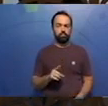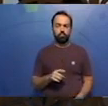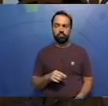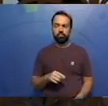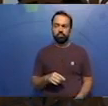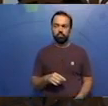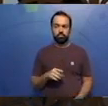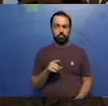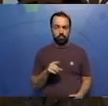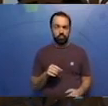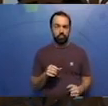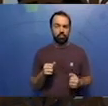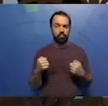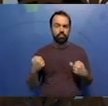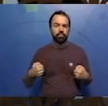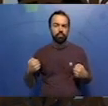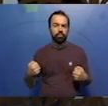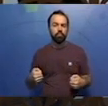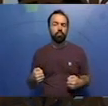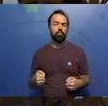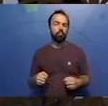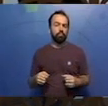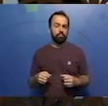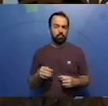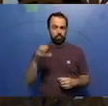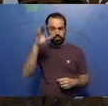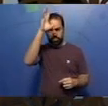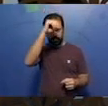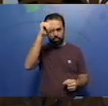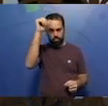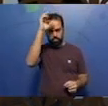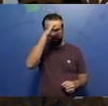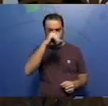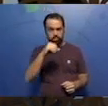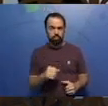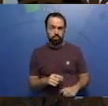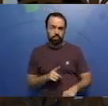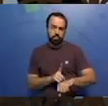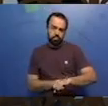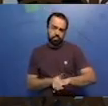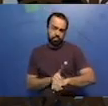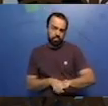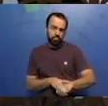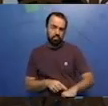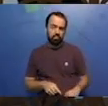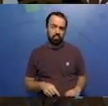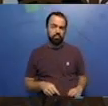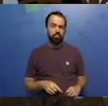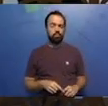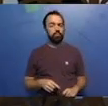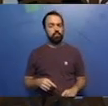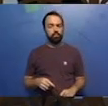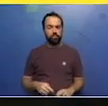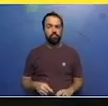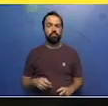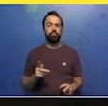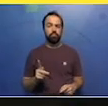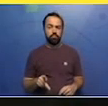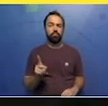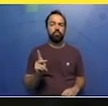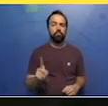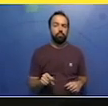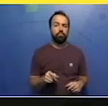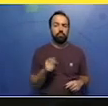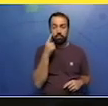você precisa se familiarizar com os relógios, então, todo momento que você lembrar, vai lá e checa